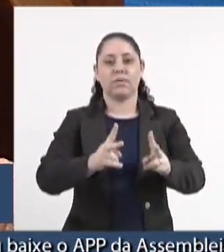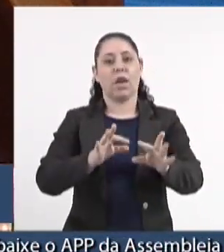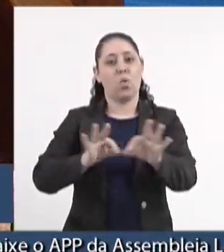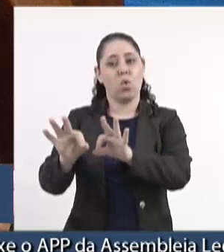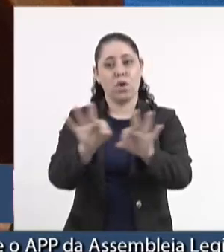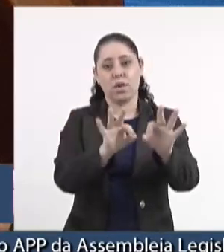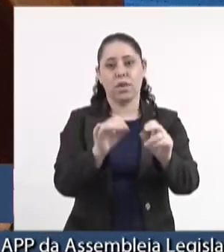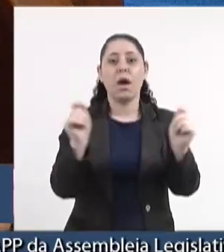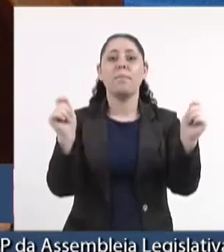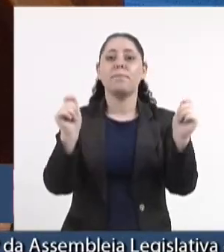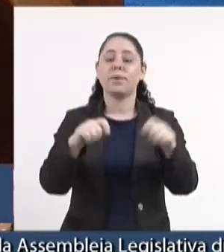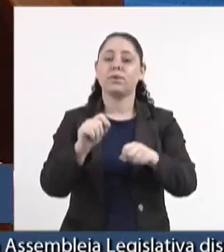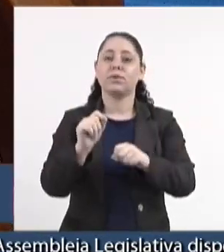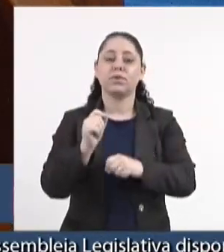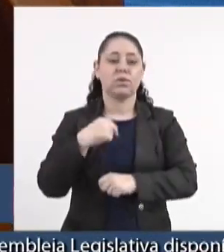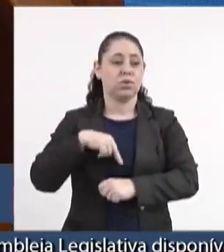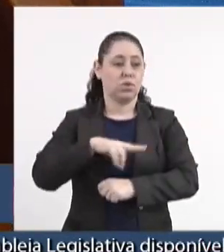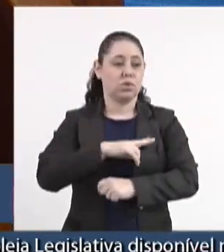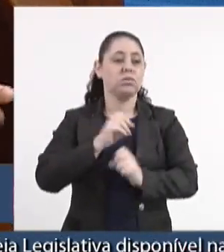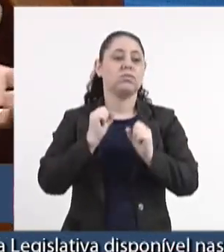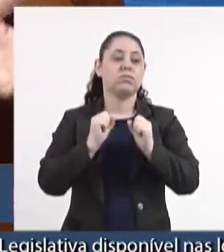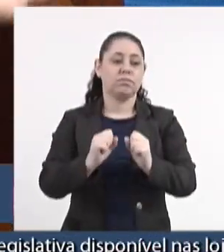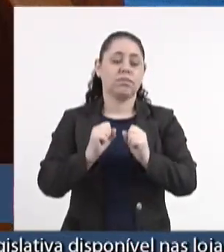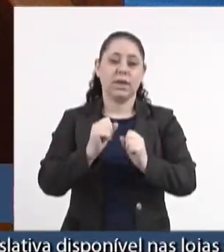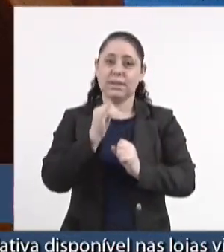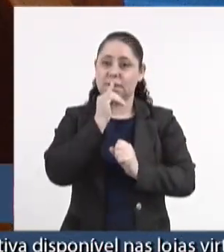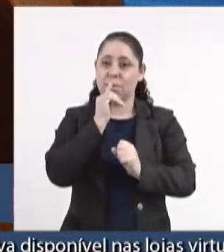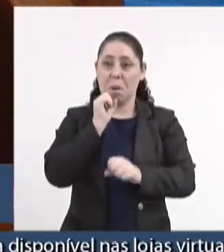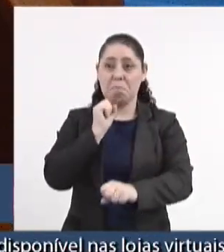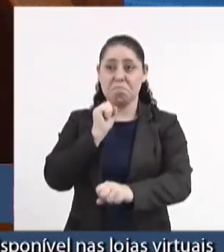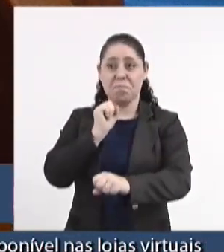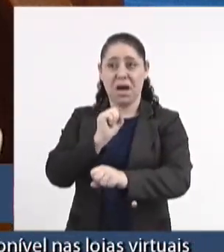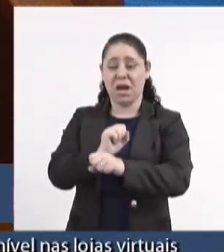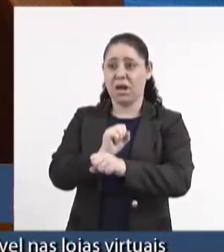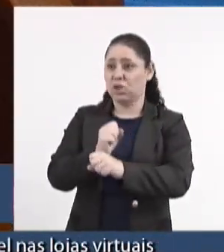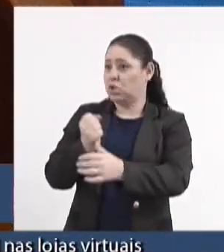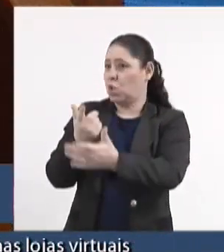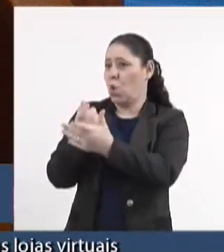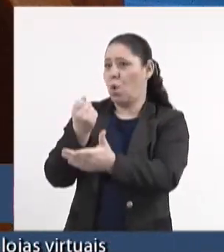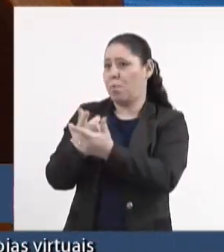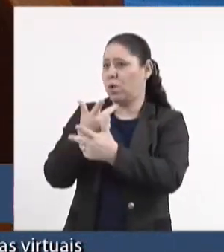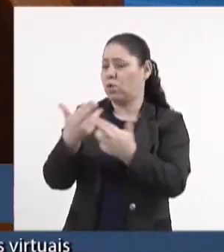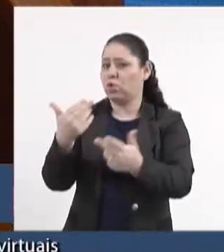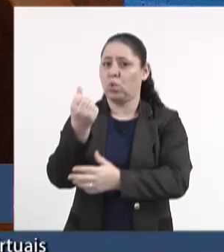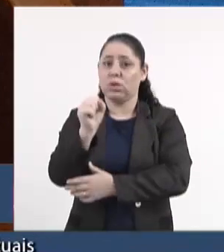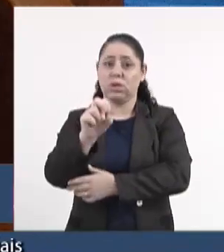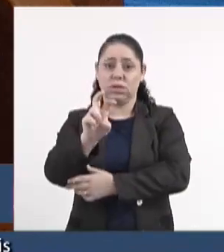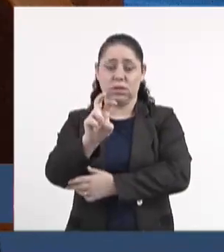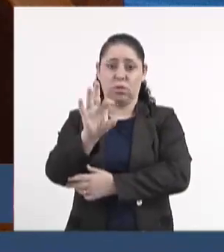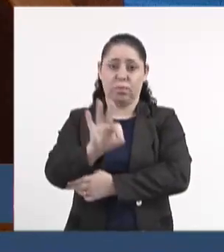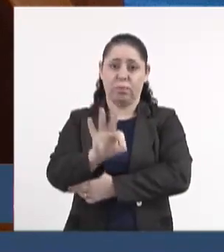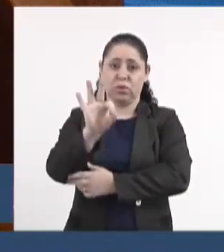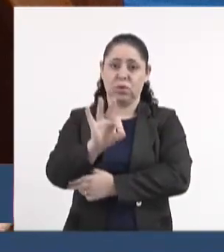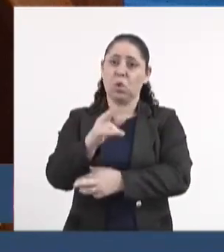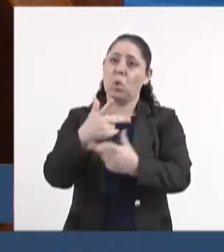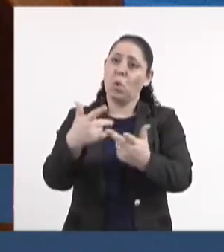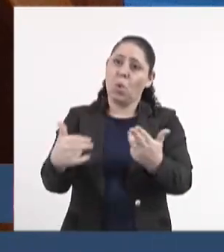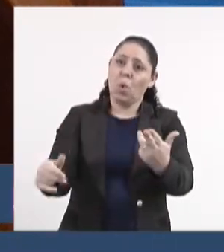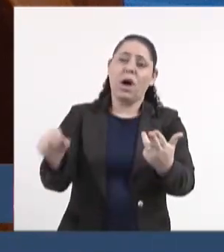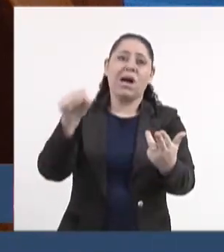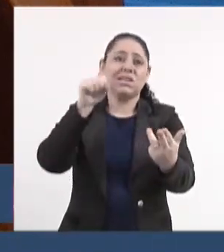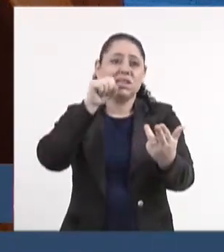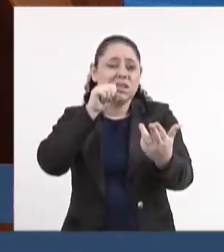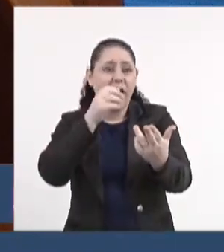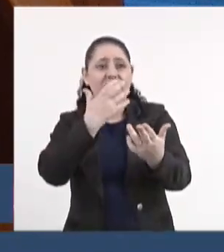isso para deixar de importar os 85% de legumes